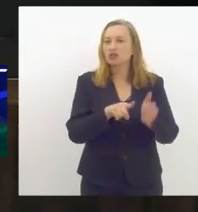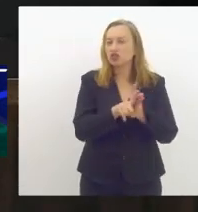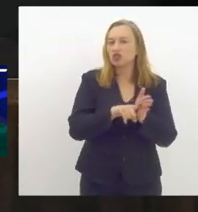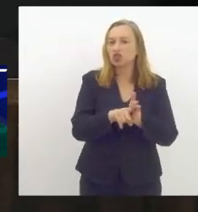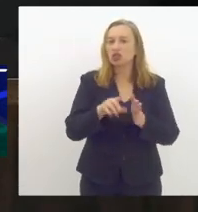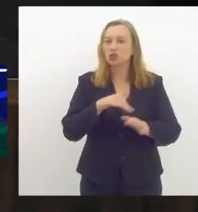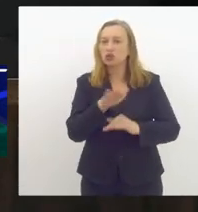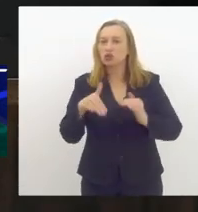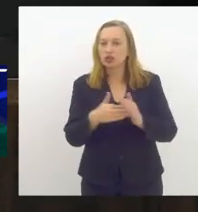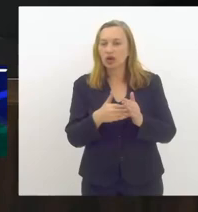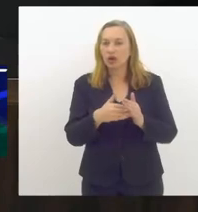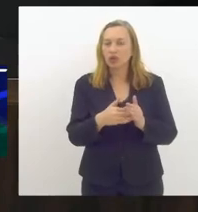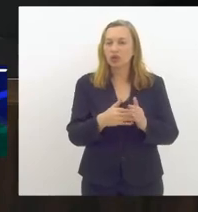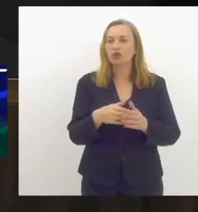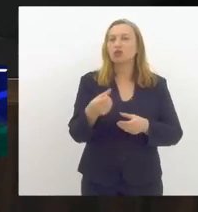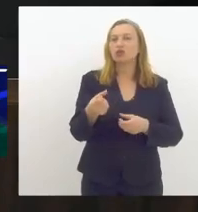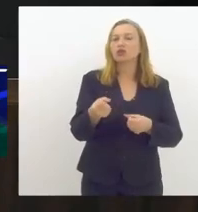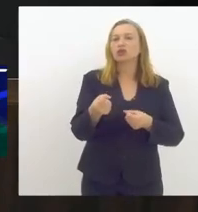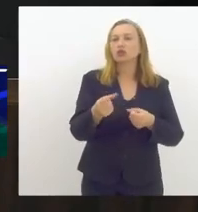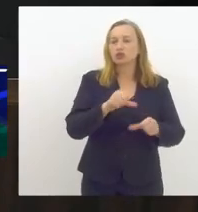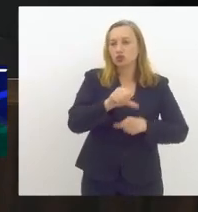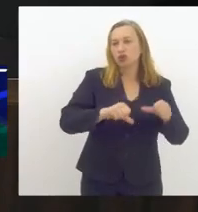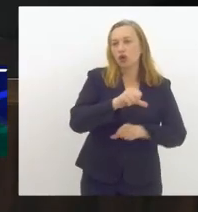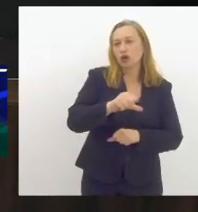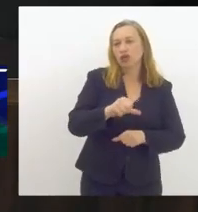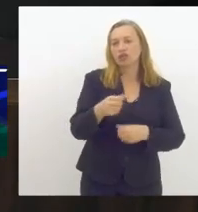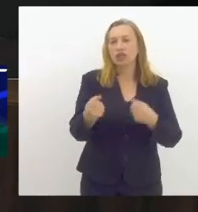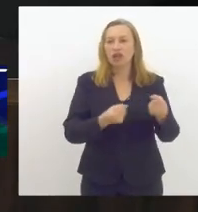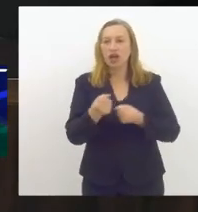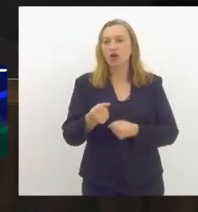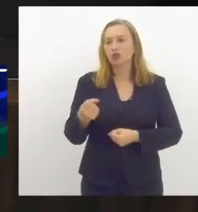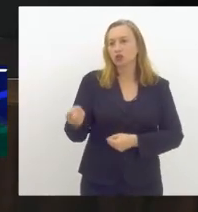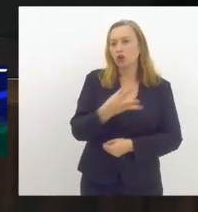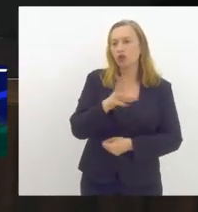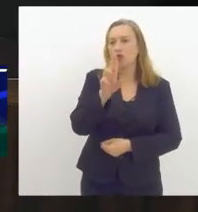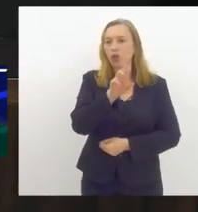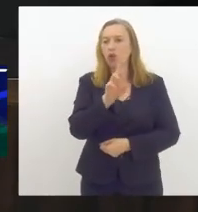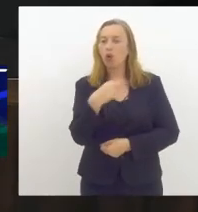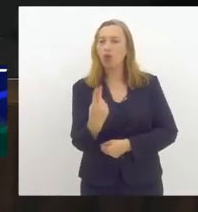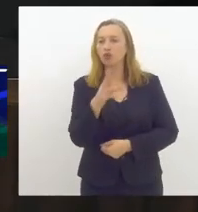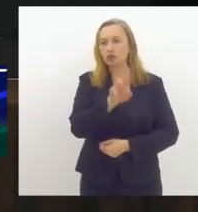completa na aquisição ou troca de veículo seminovo ou usado em